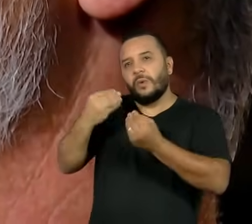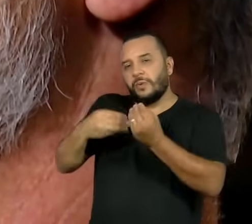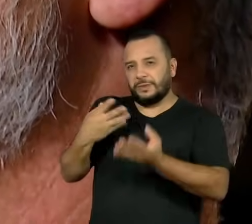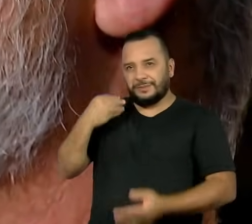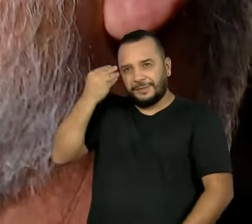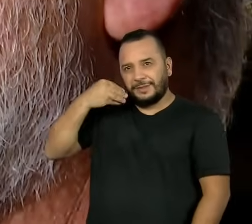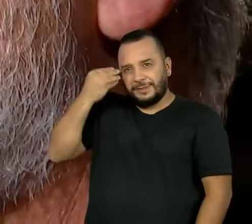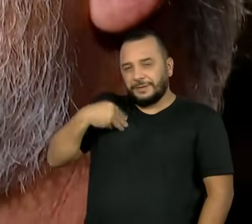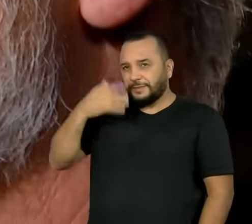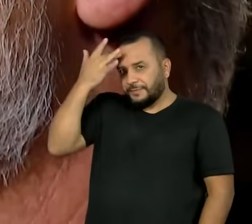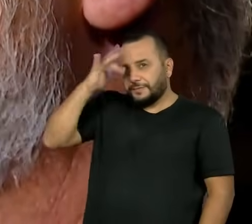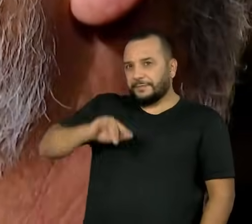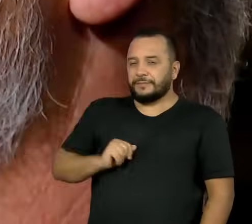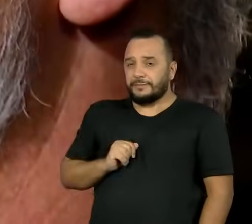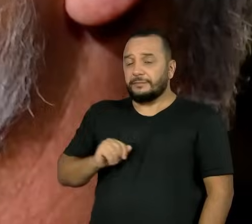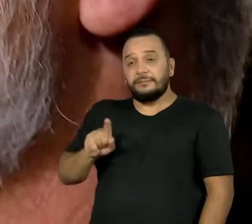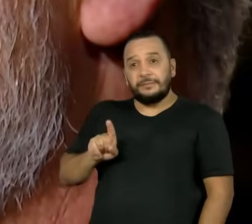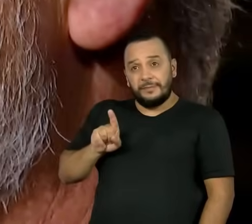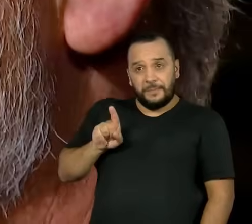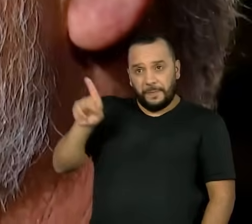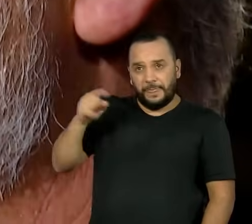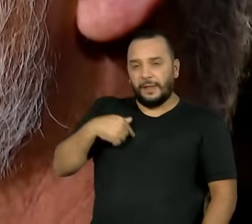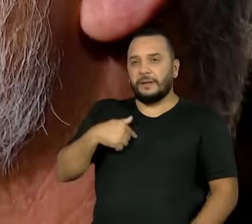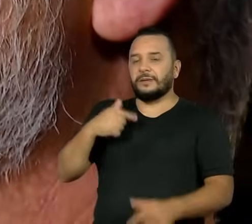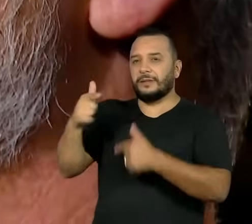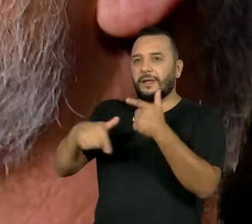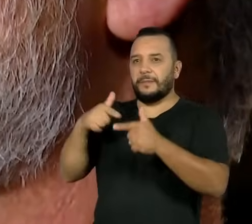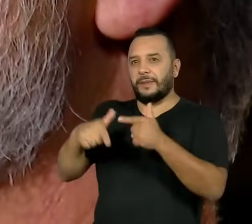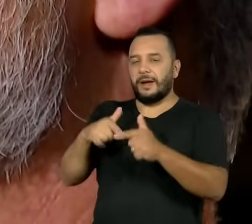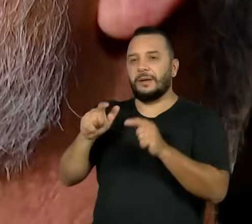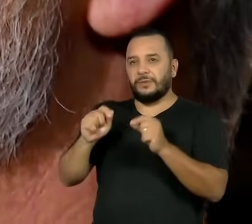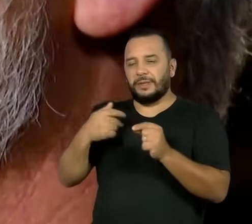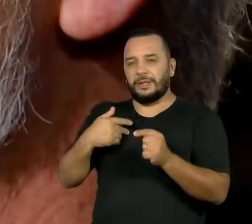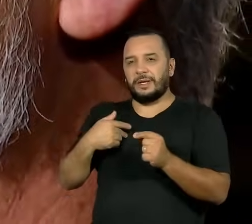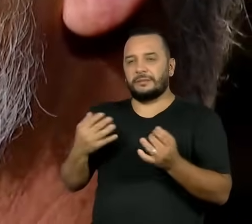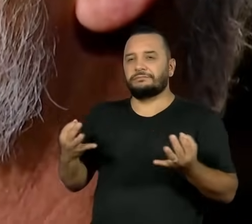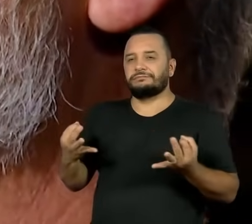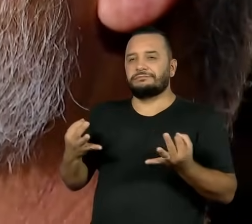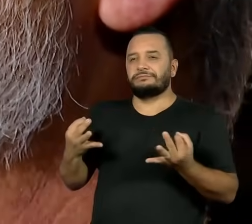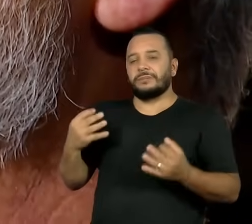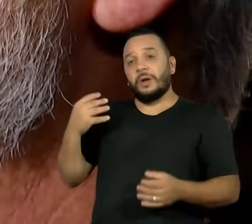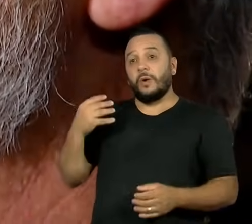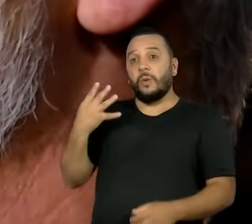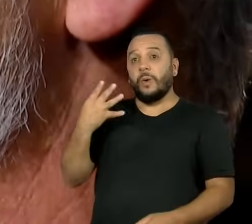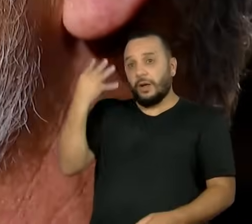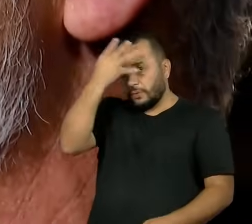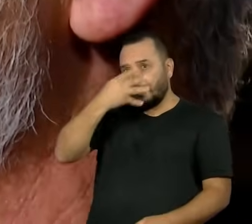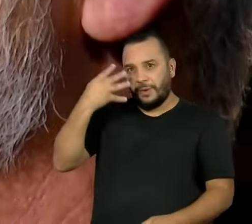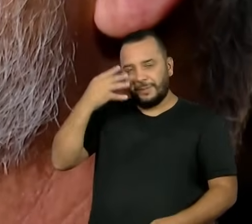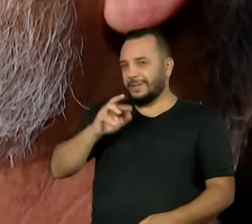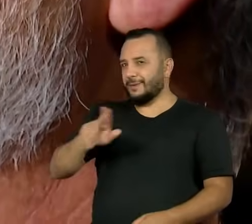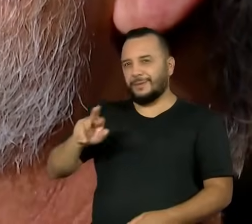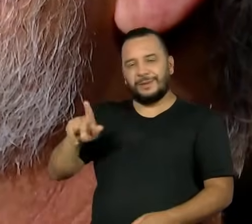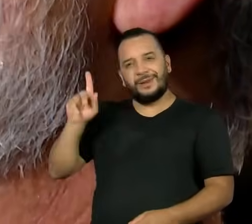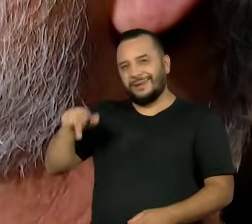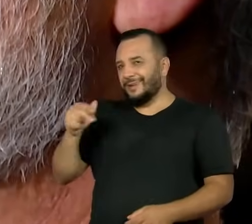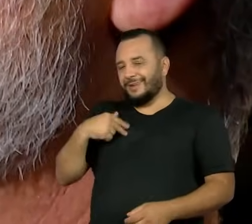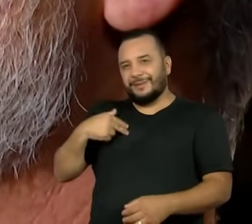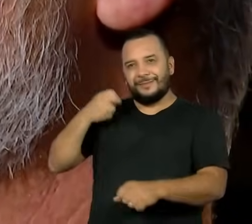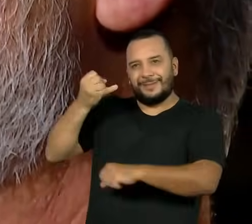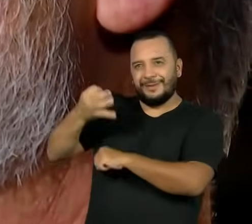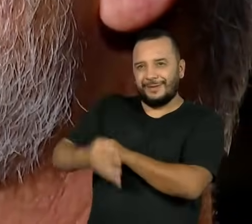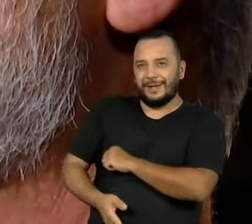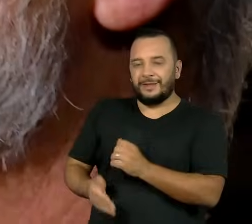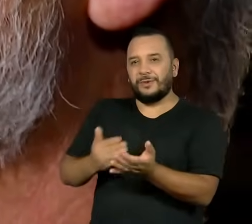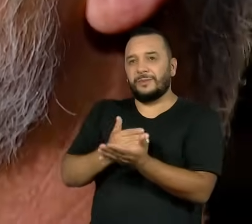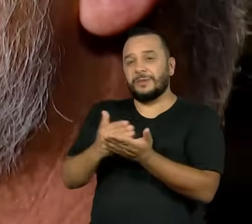E tinha ouvido falar que os trabalhos de concentração eram de 4 horas, só que esse trabalho era um trabalho de noite inteira. Então começamos